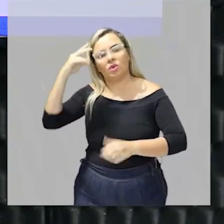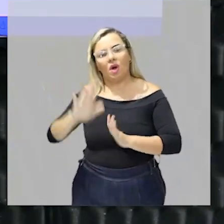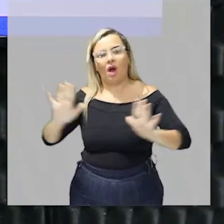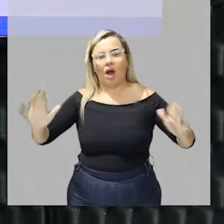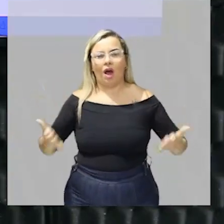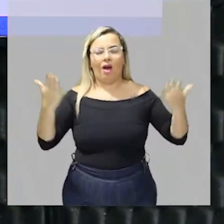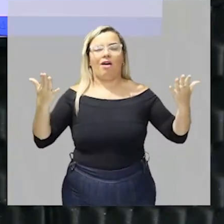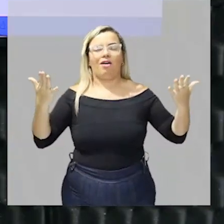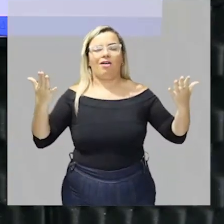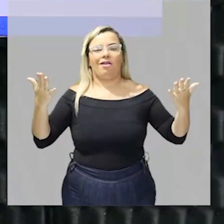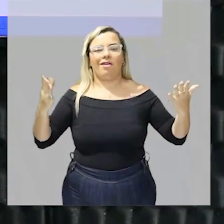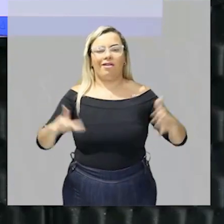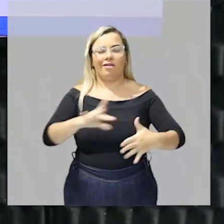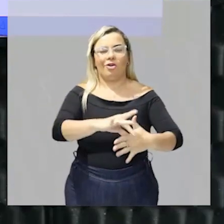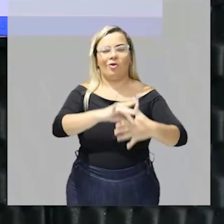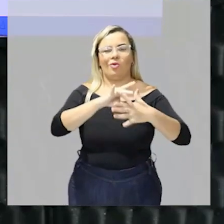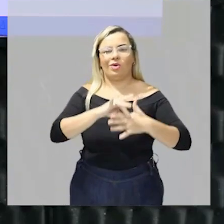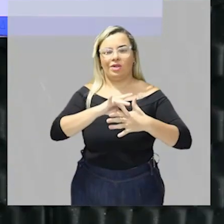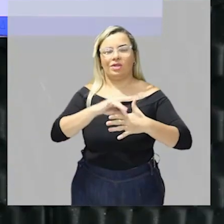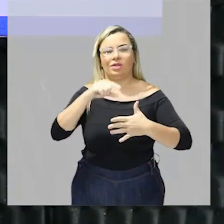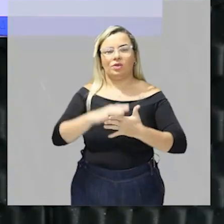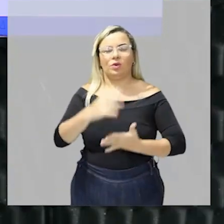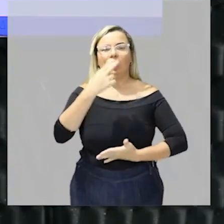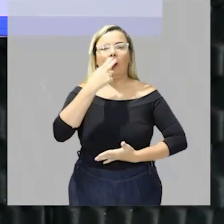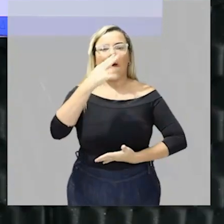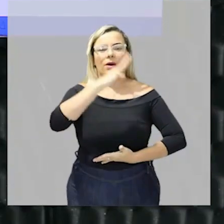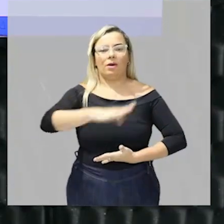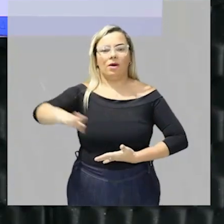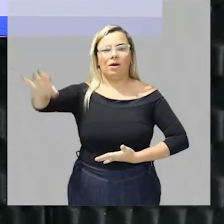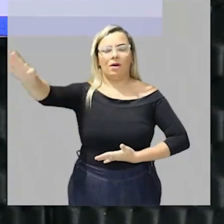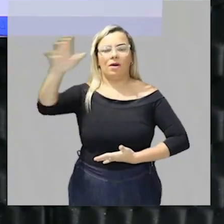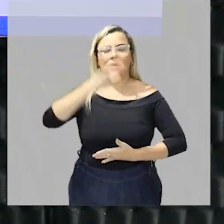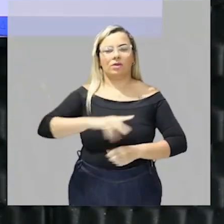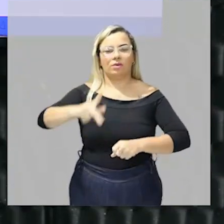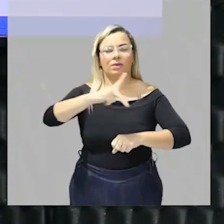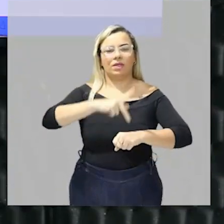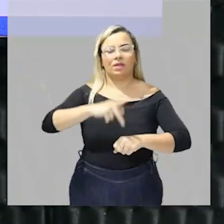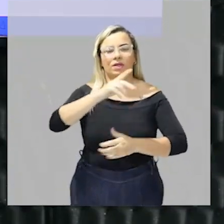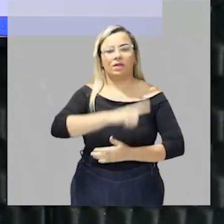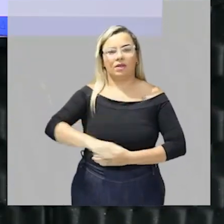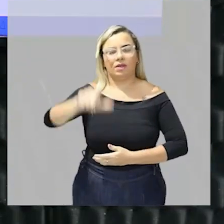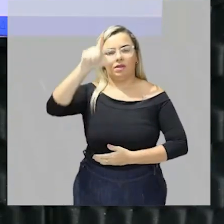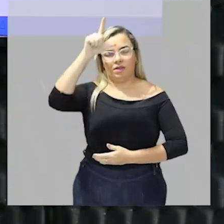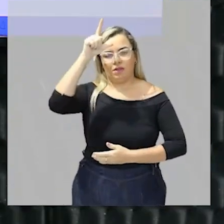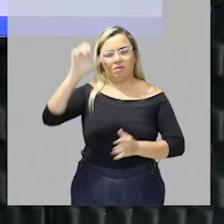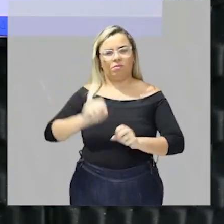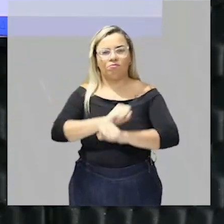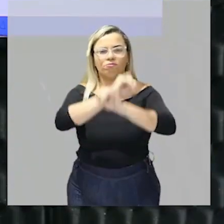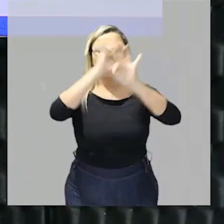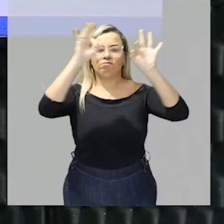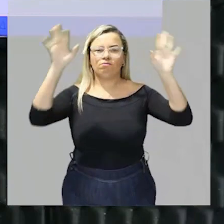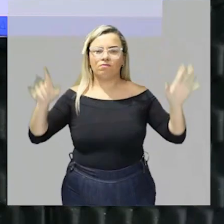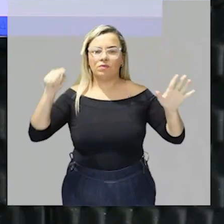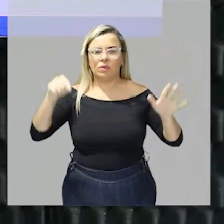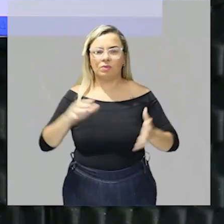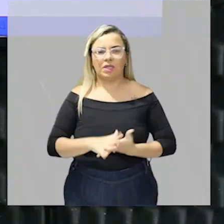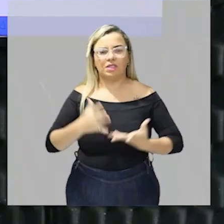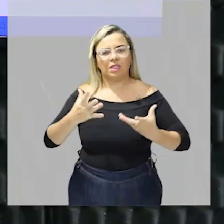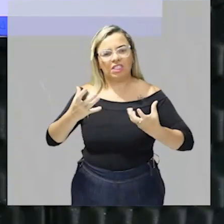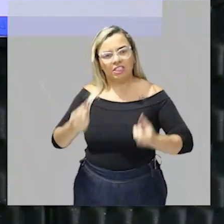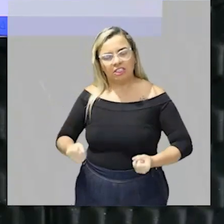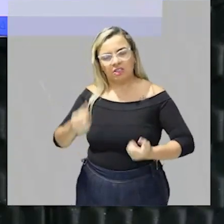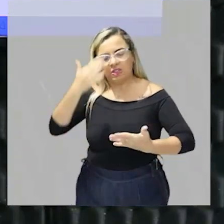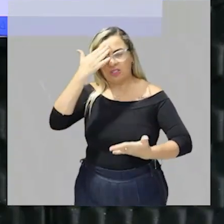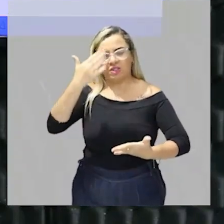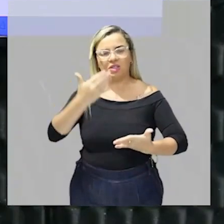homenageando o líder do nazismo alemão, claramente você tem uma apologia ao nazismo.